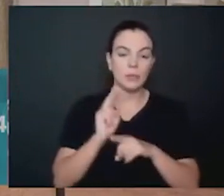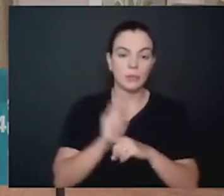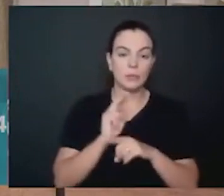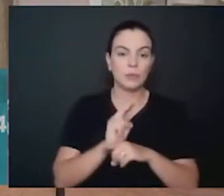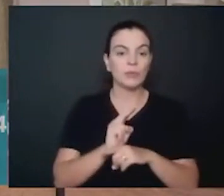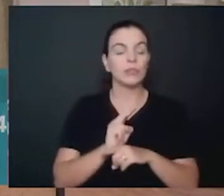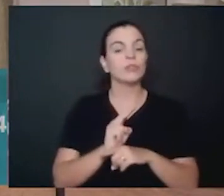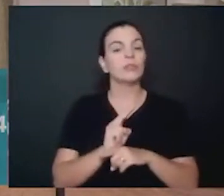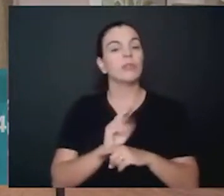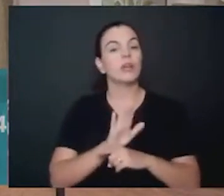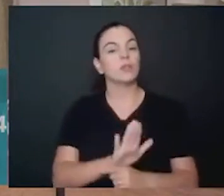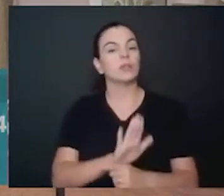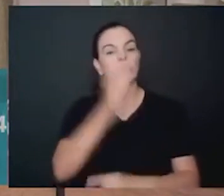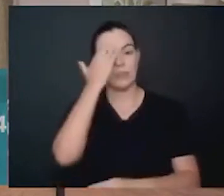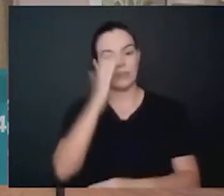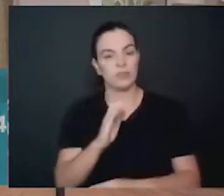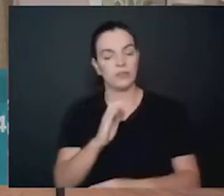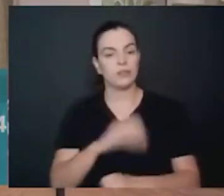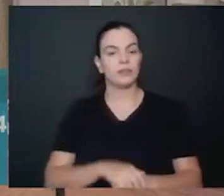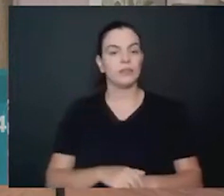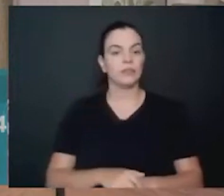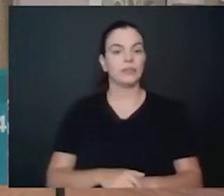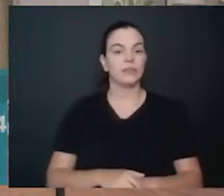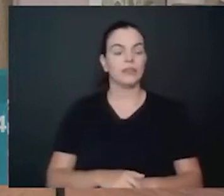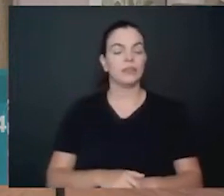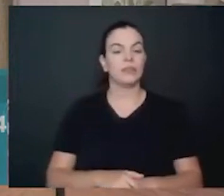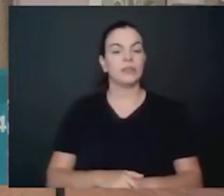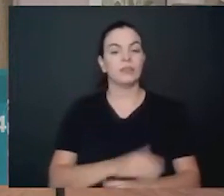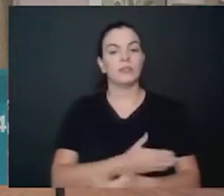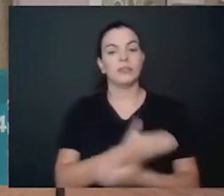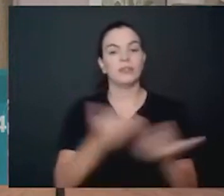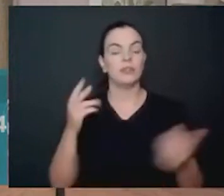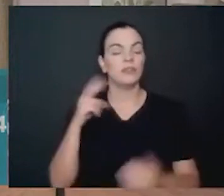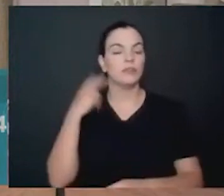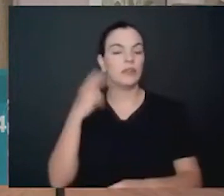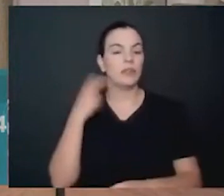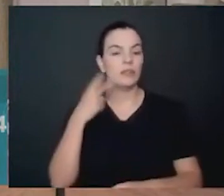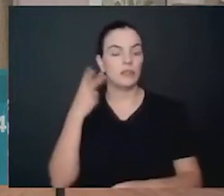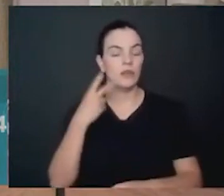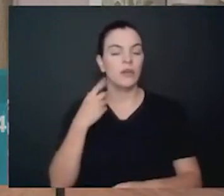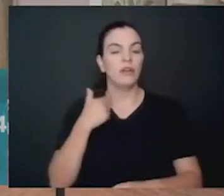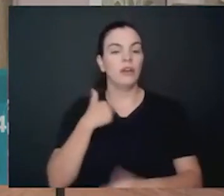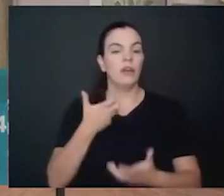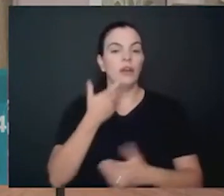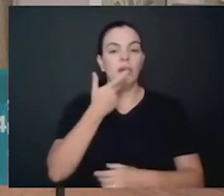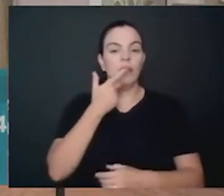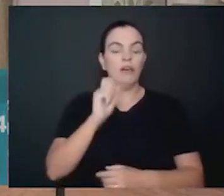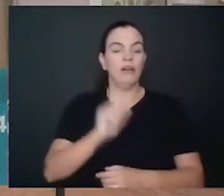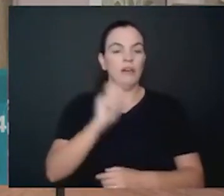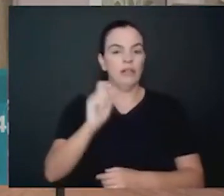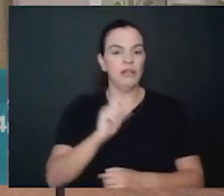quero deixar bem claro vereadores quems nos acompanham que alguns